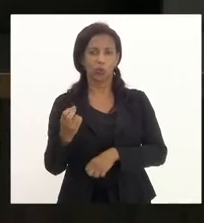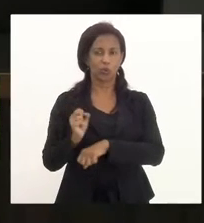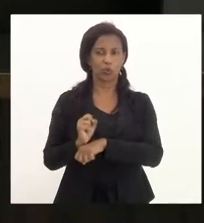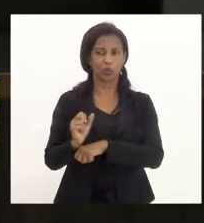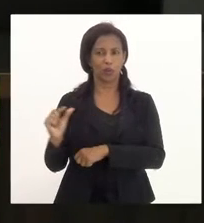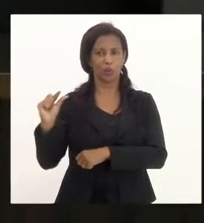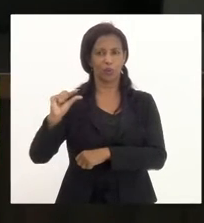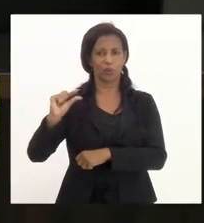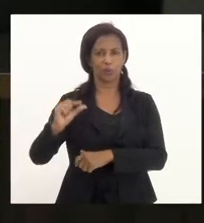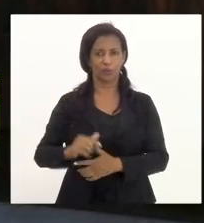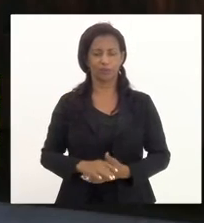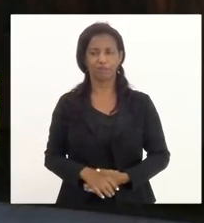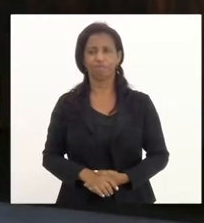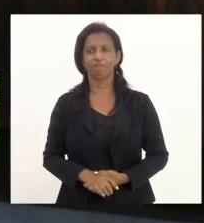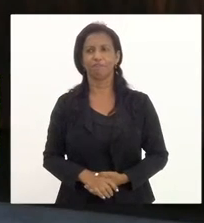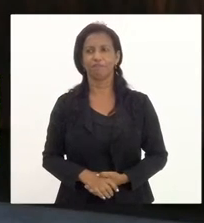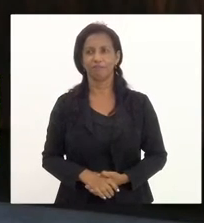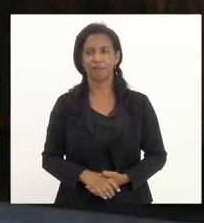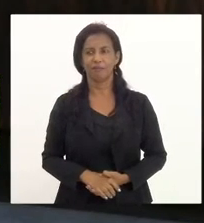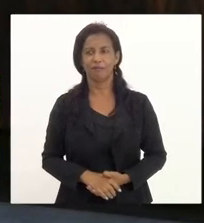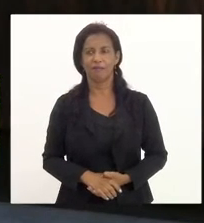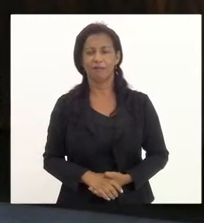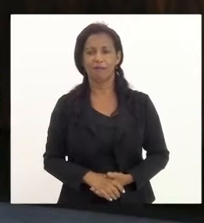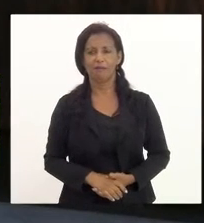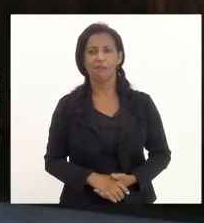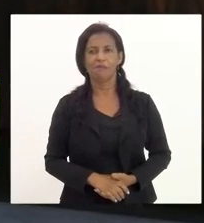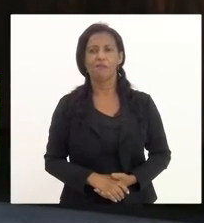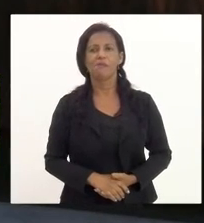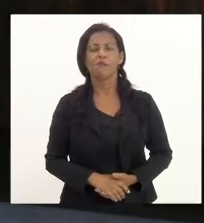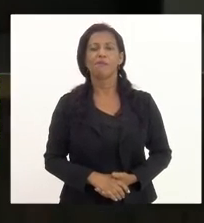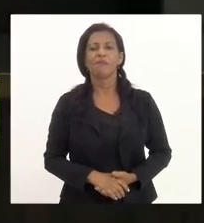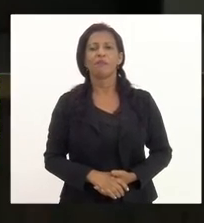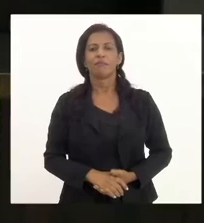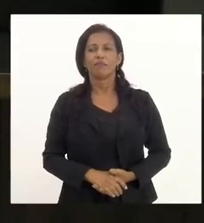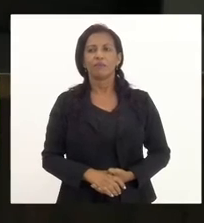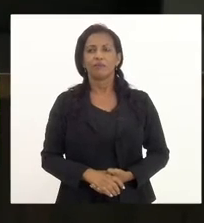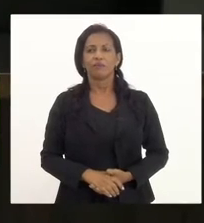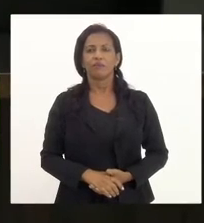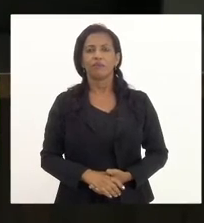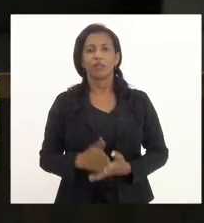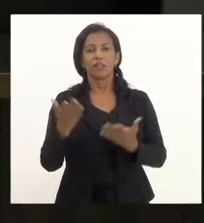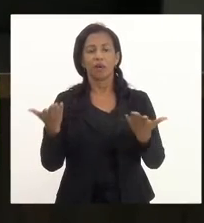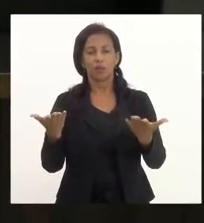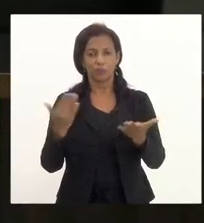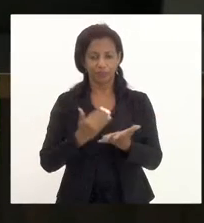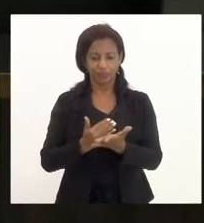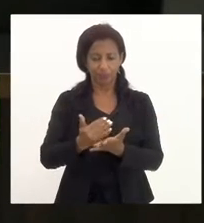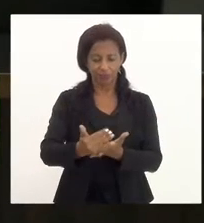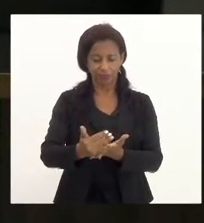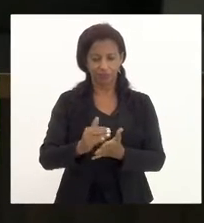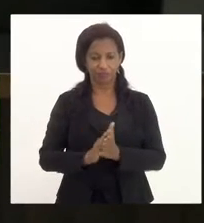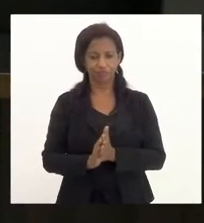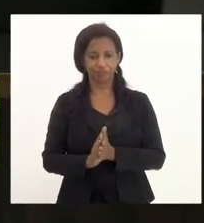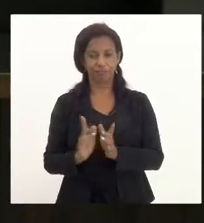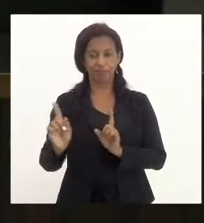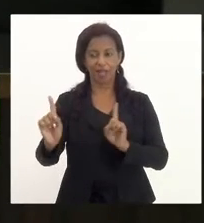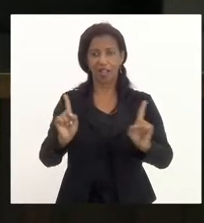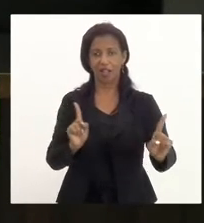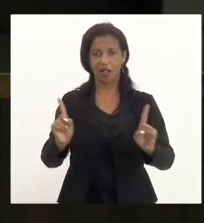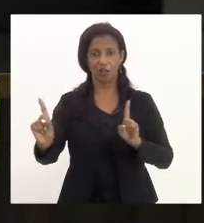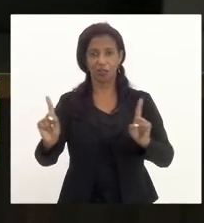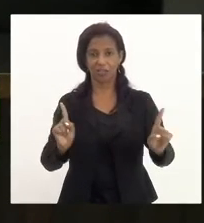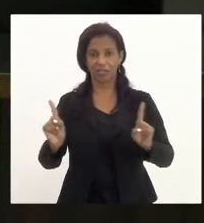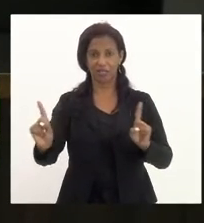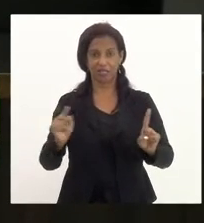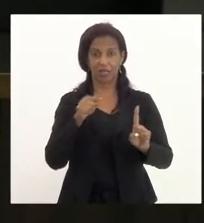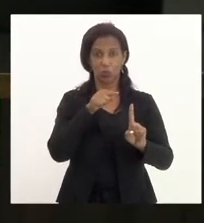daqui a pouco o Ok obrigado olha só o critério vai ser o seguinte alternância